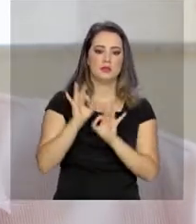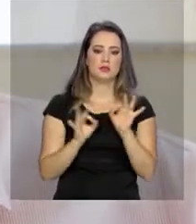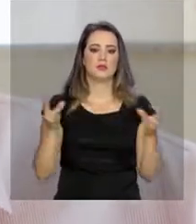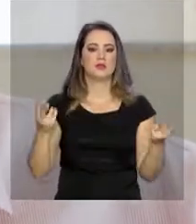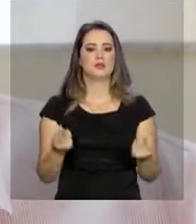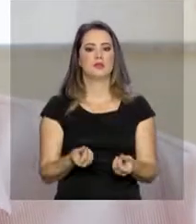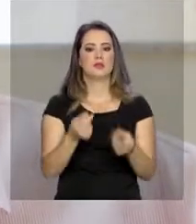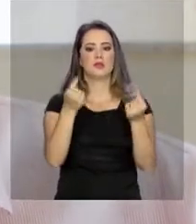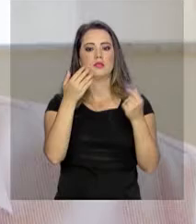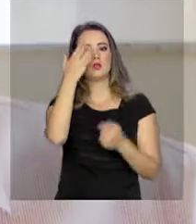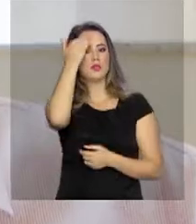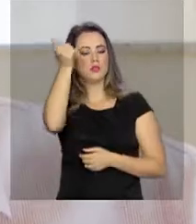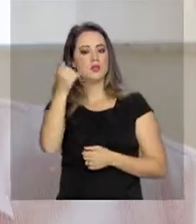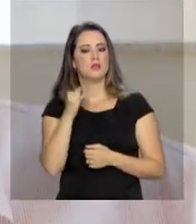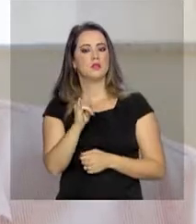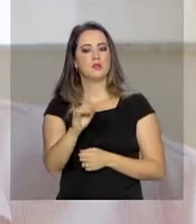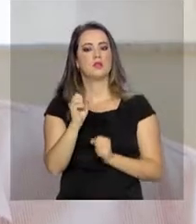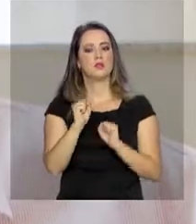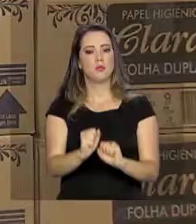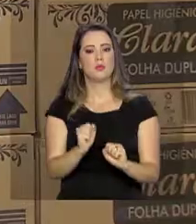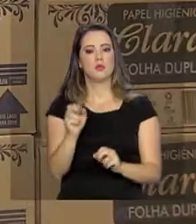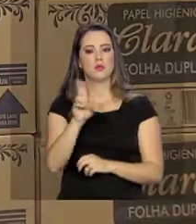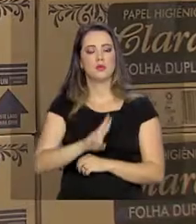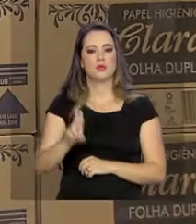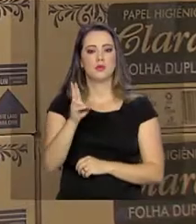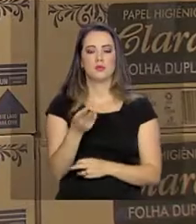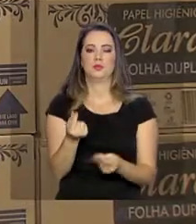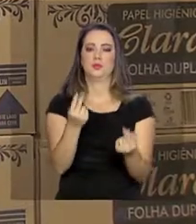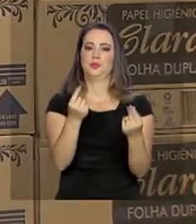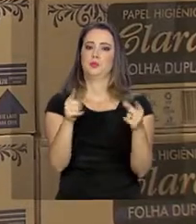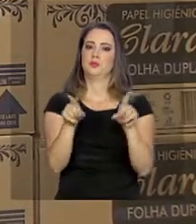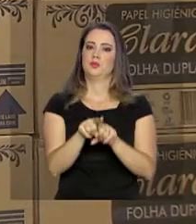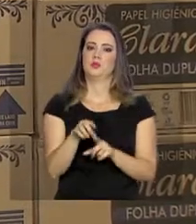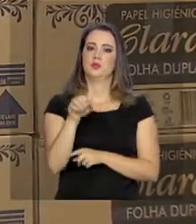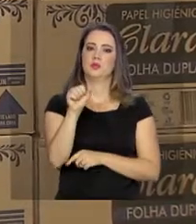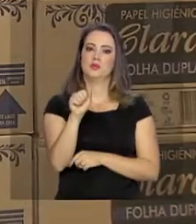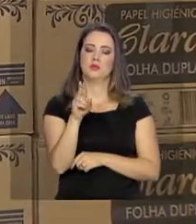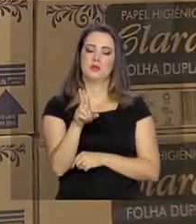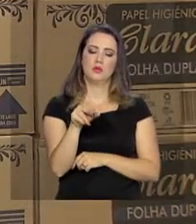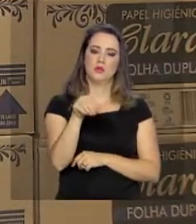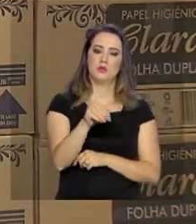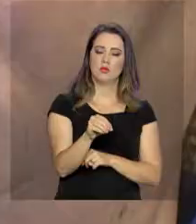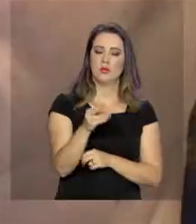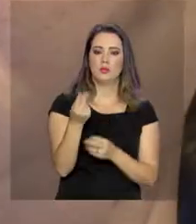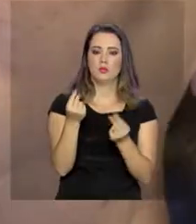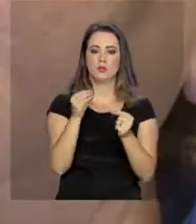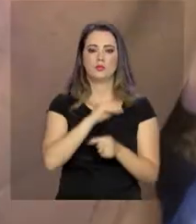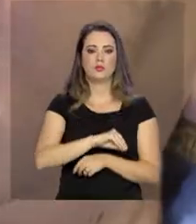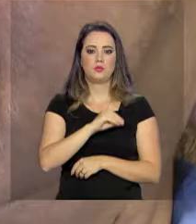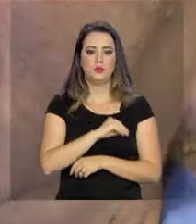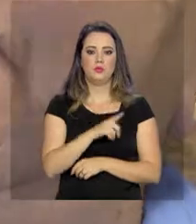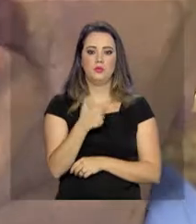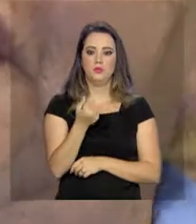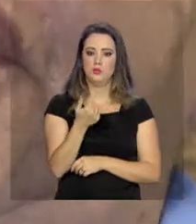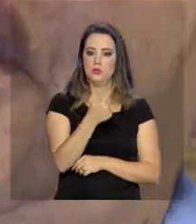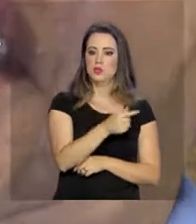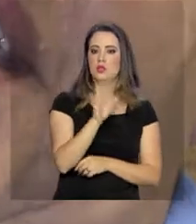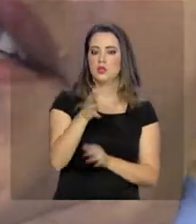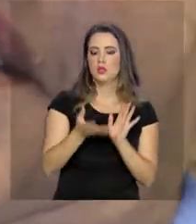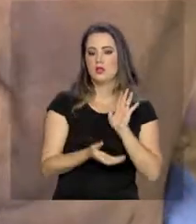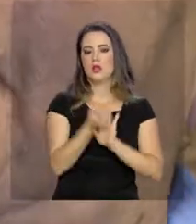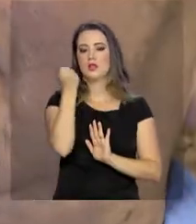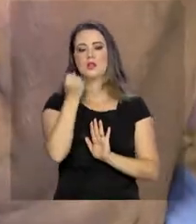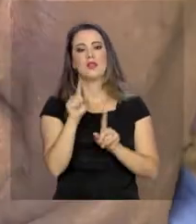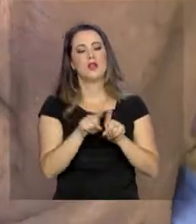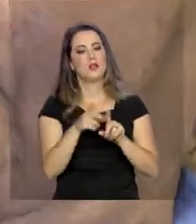ela não sabe se pode utilizar aquele recurso o abono salarial de 2017 a luciene já recebeu agora não vê